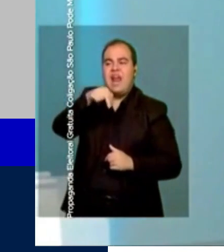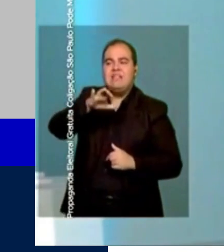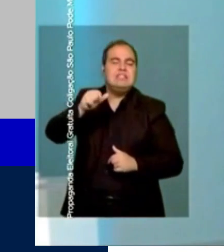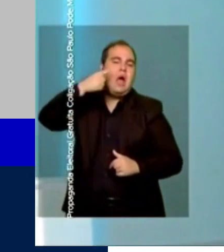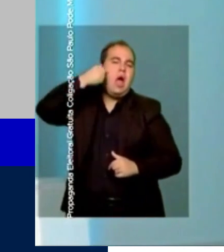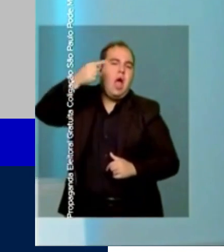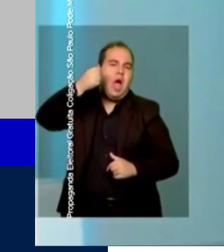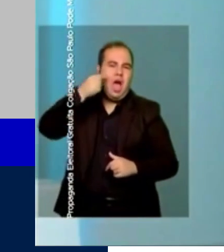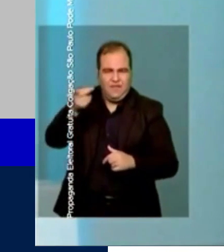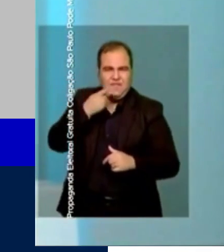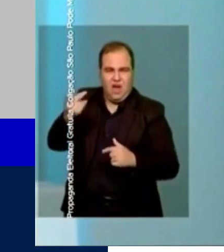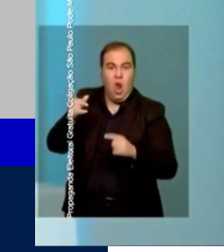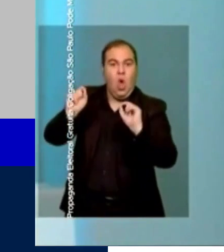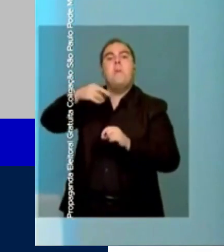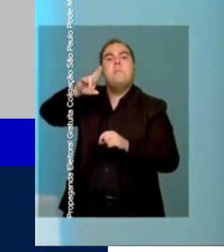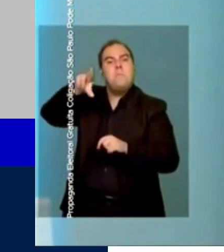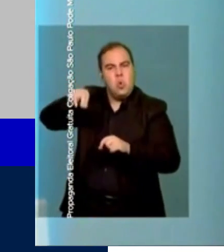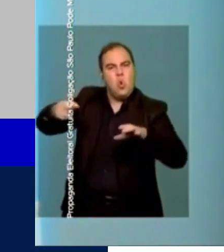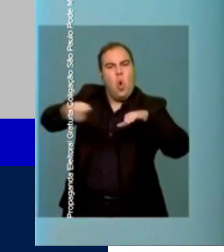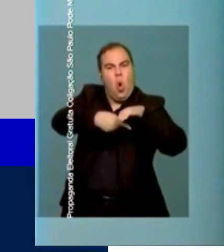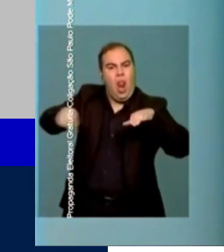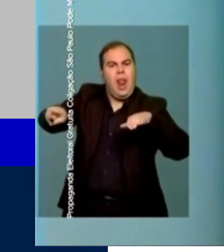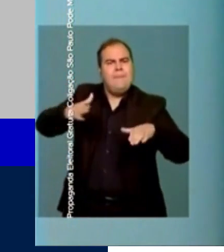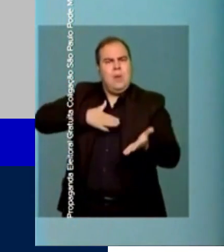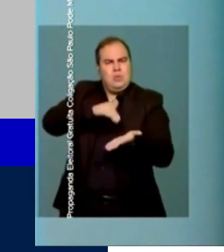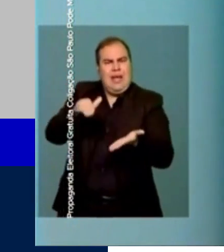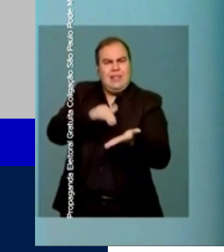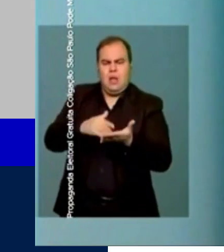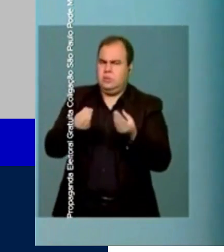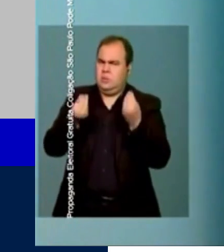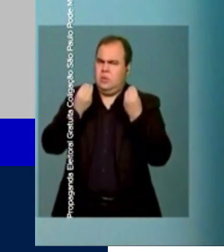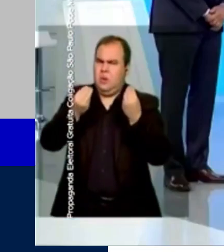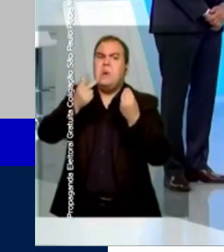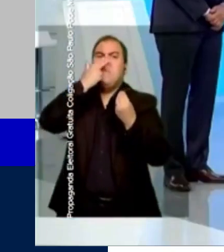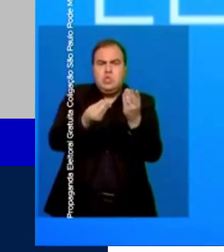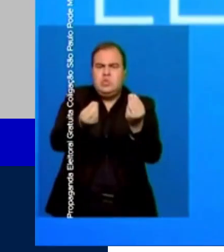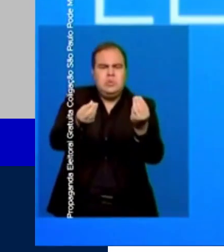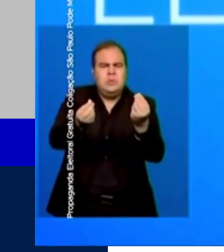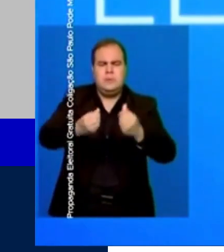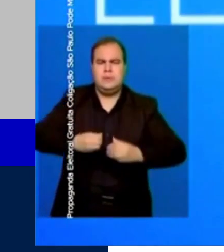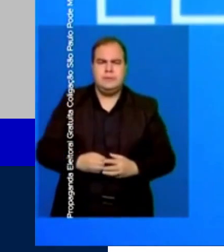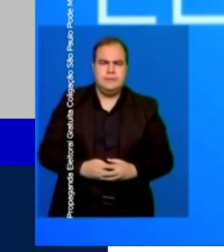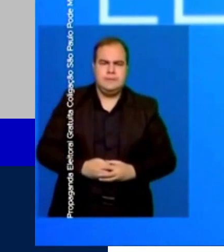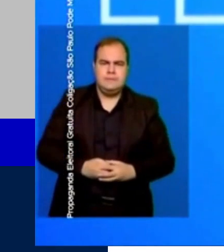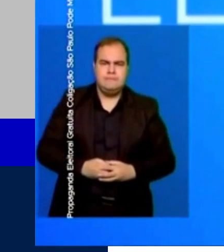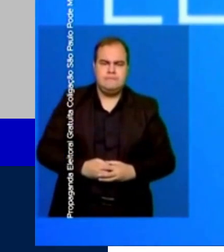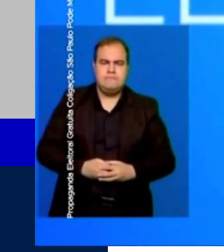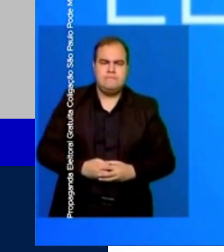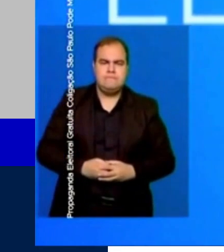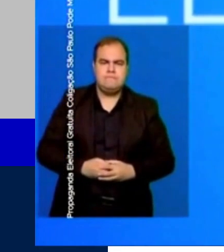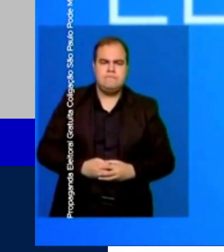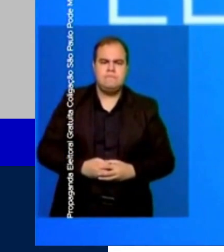que foi condenado por assassinato, ia ser meu secretário. Aí já começa a entrar na área do deboche com o cidadão. E aí, por